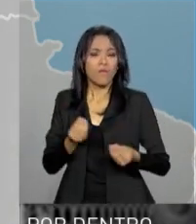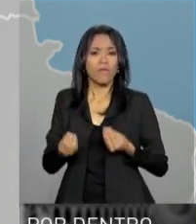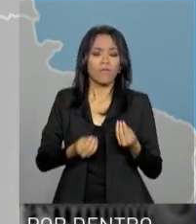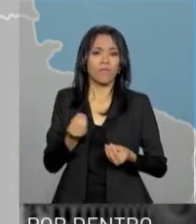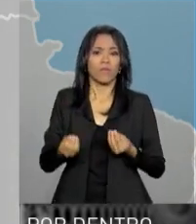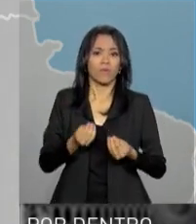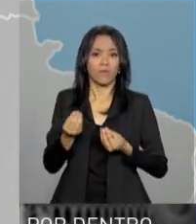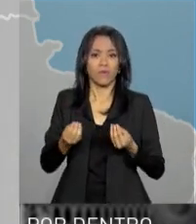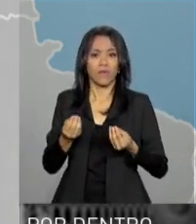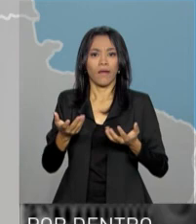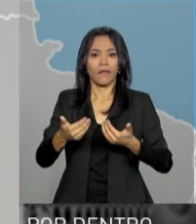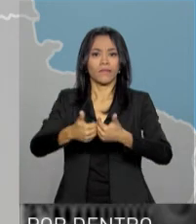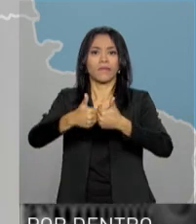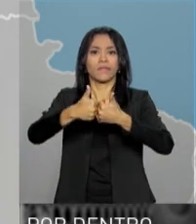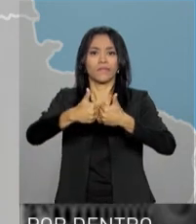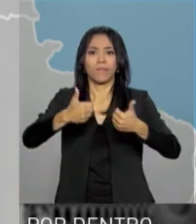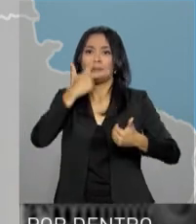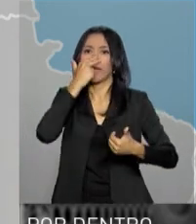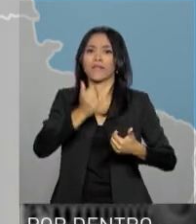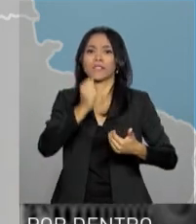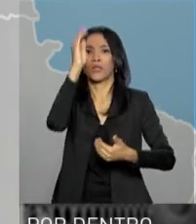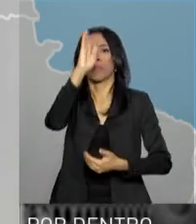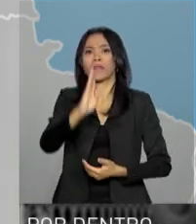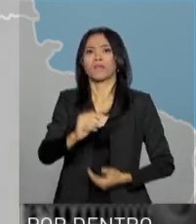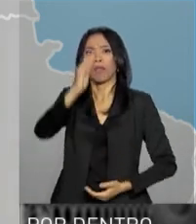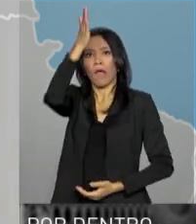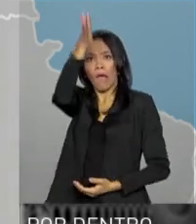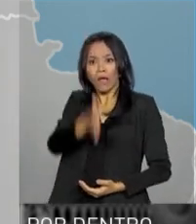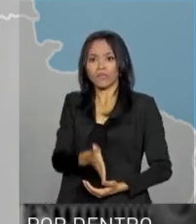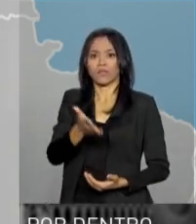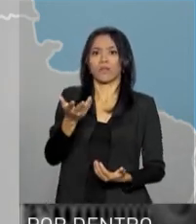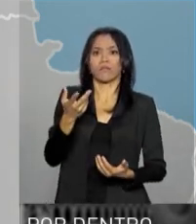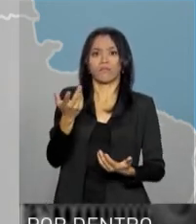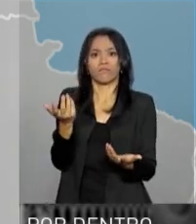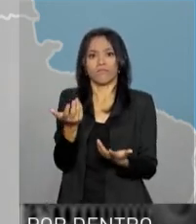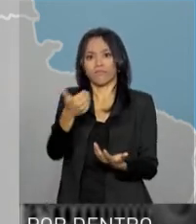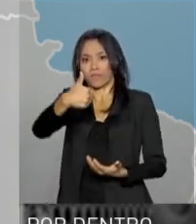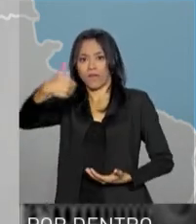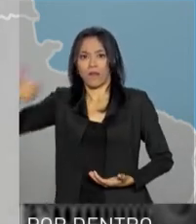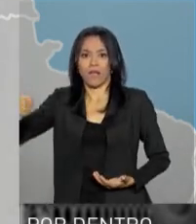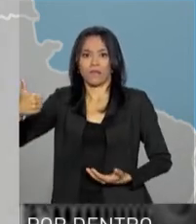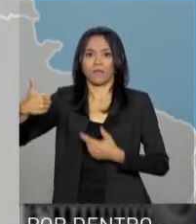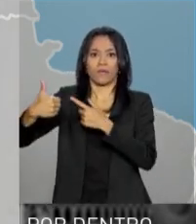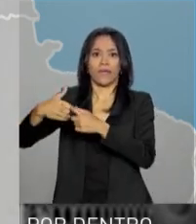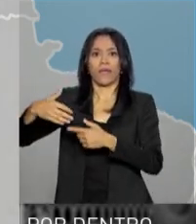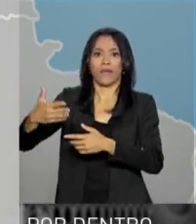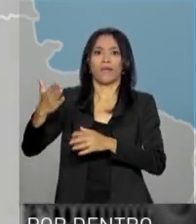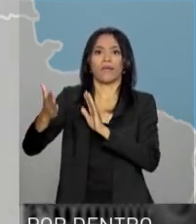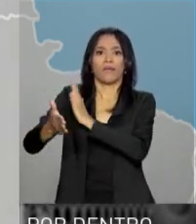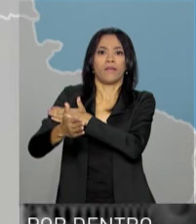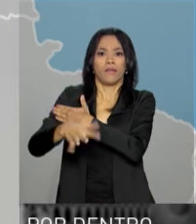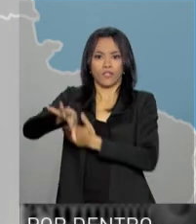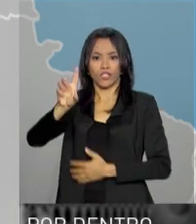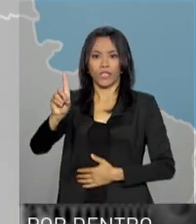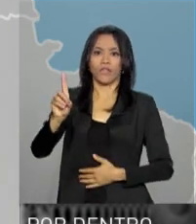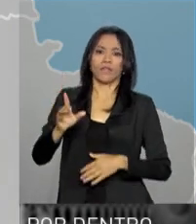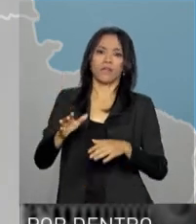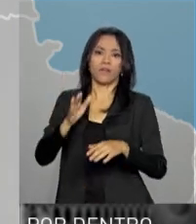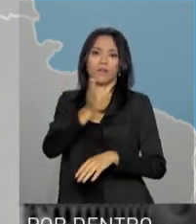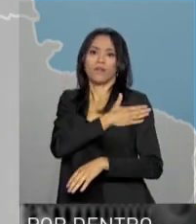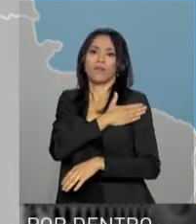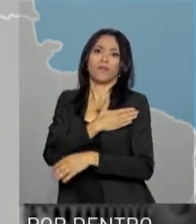divisão do país mas não está dividido e abrisse um lado é ligado à direita é que